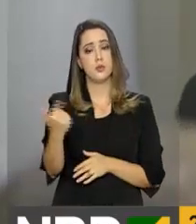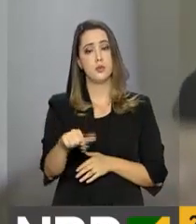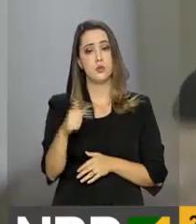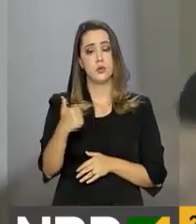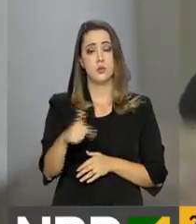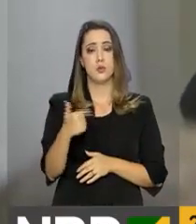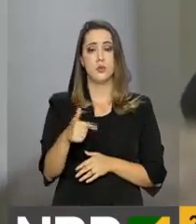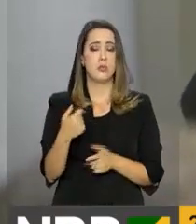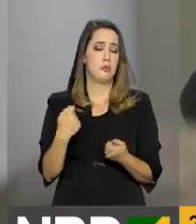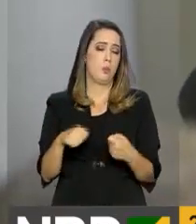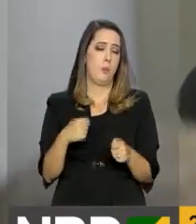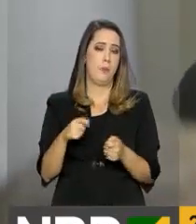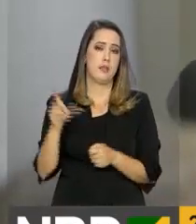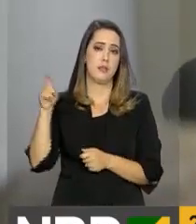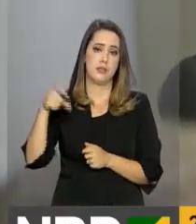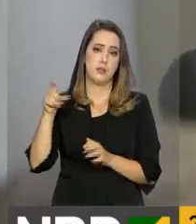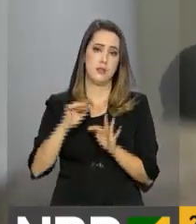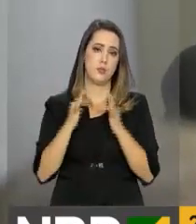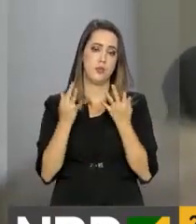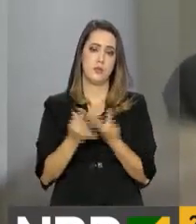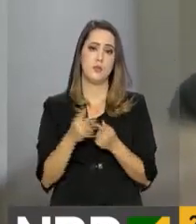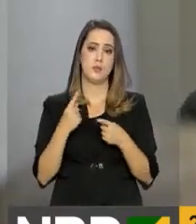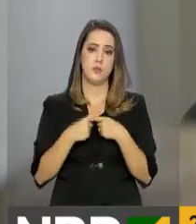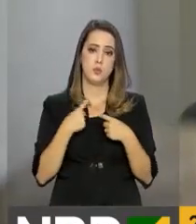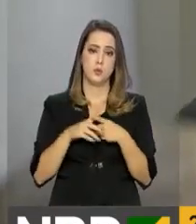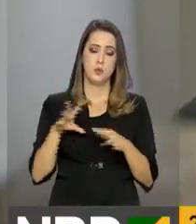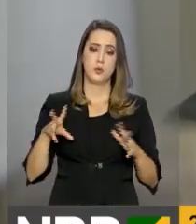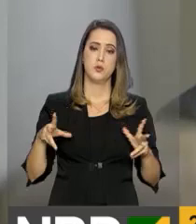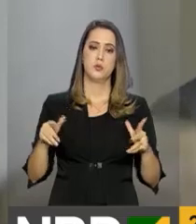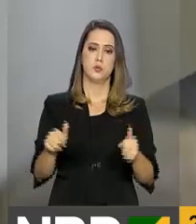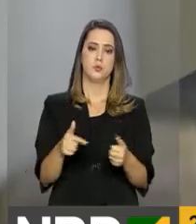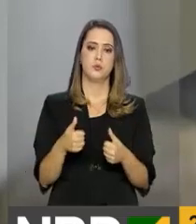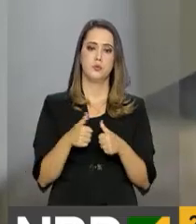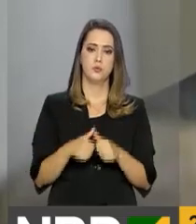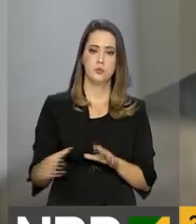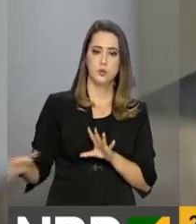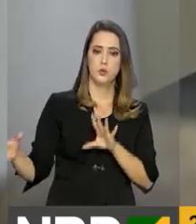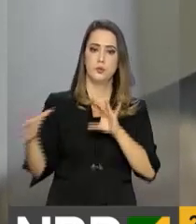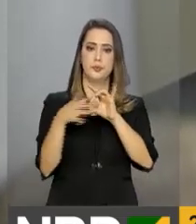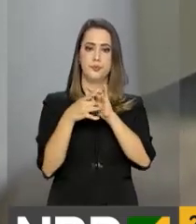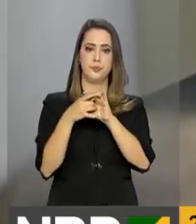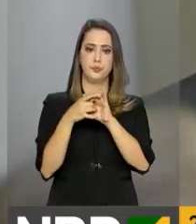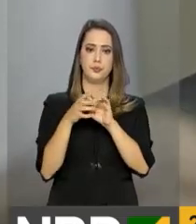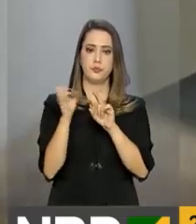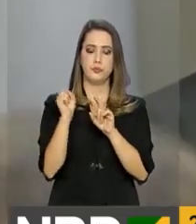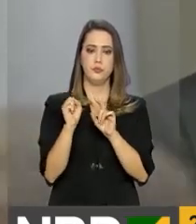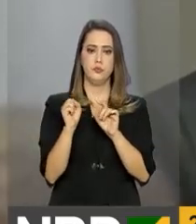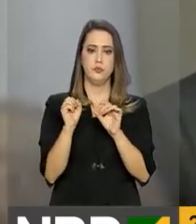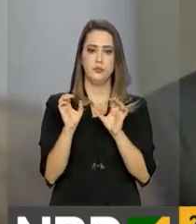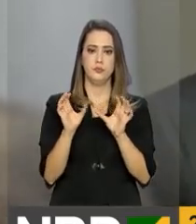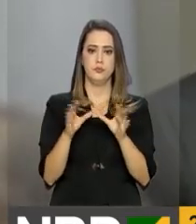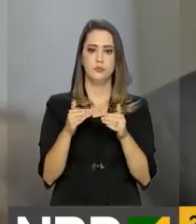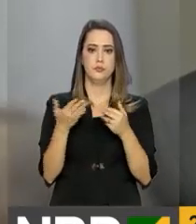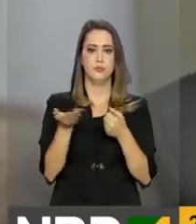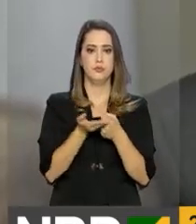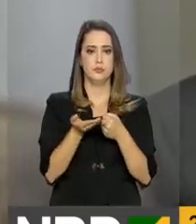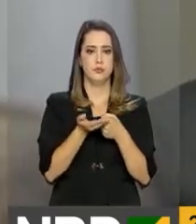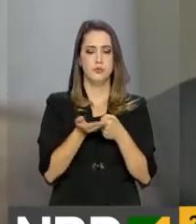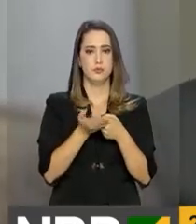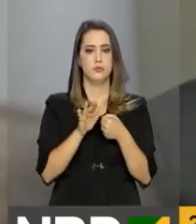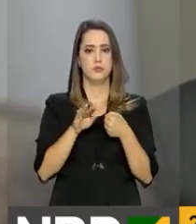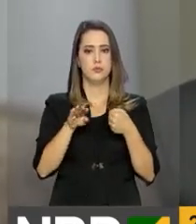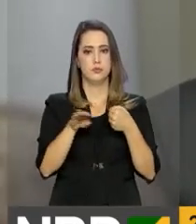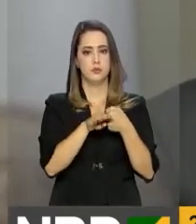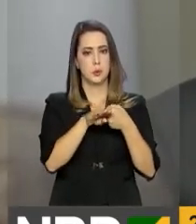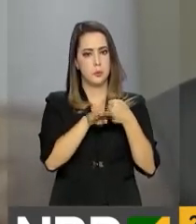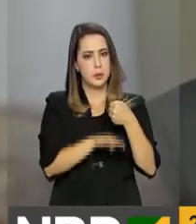mais necessidade do Bolsa Família, porque todos estariam integrados numa classe média, ainda que